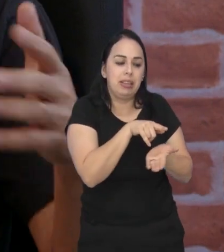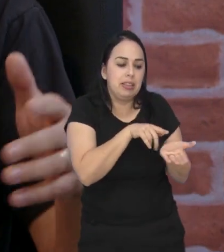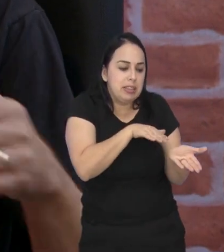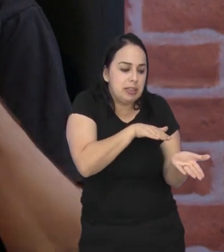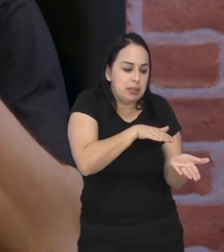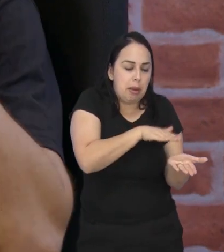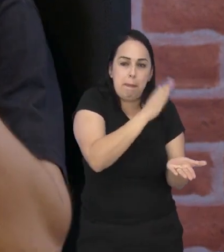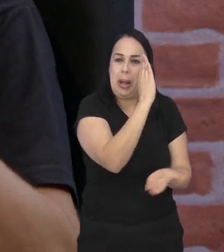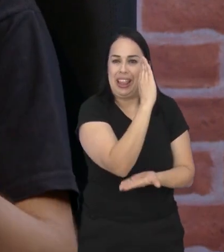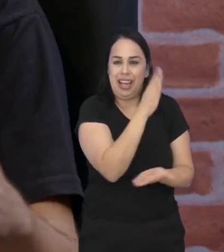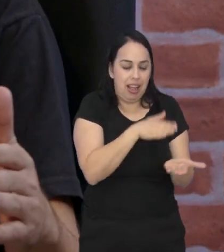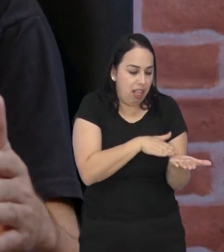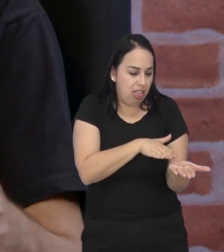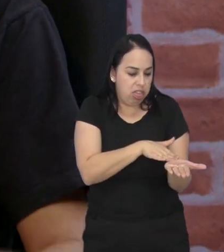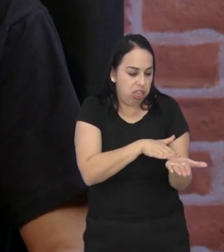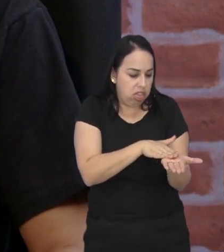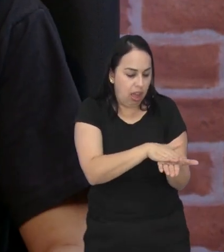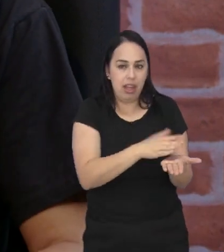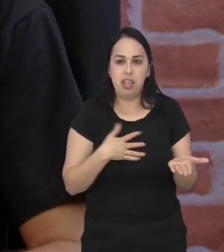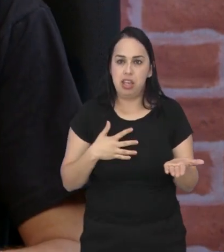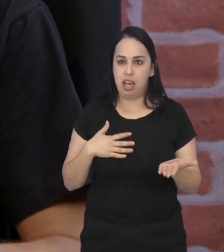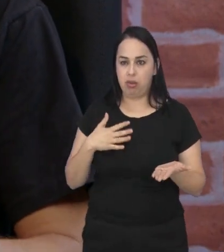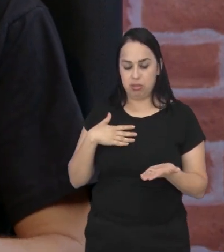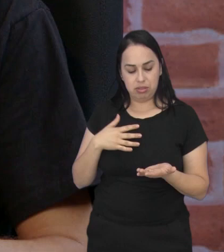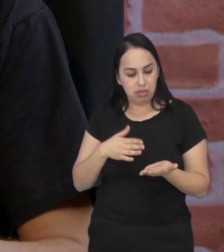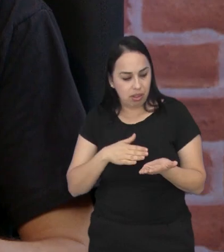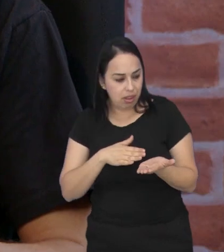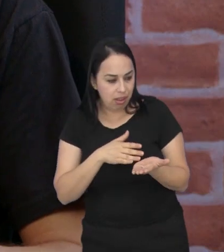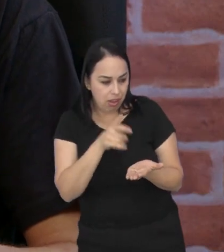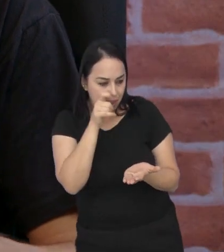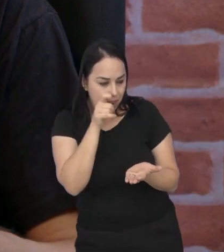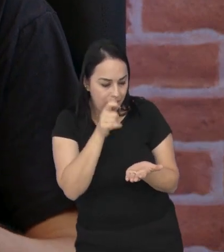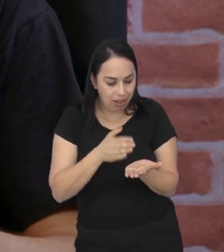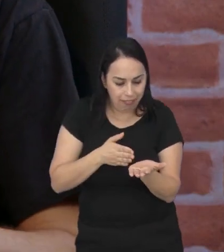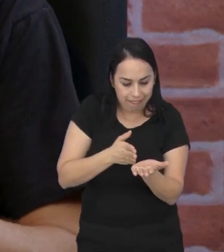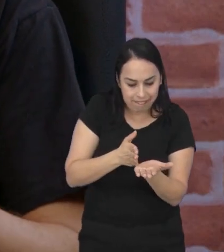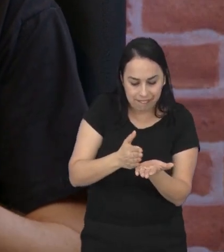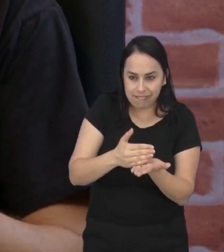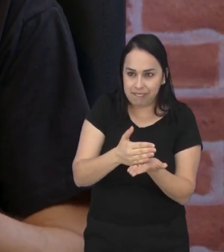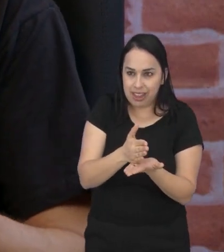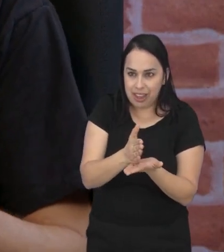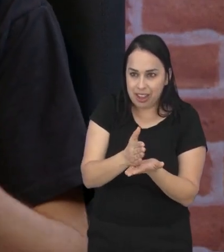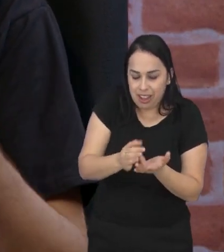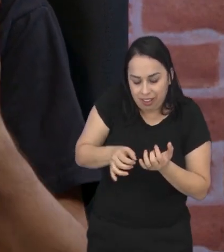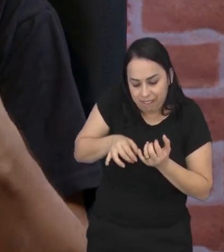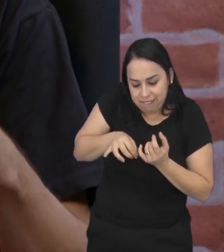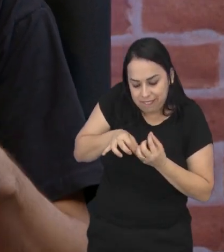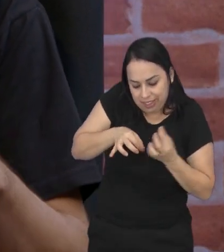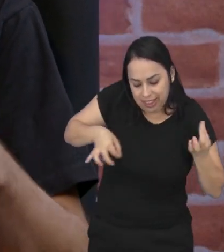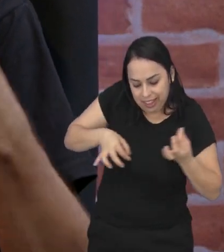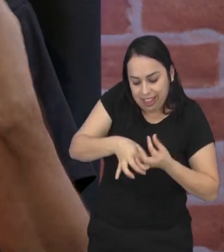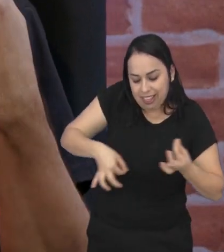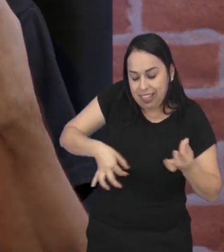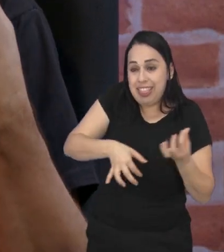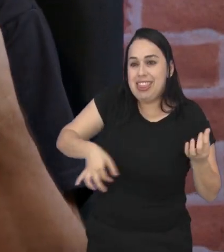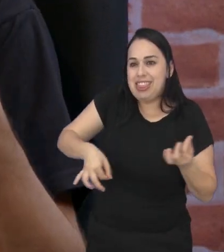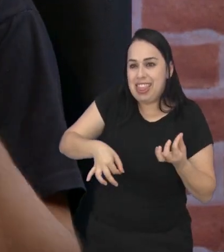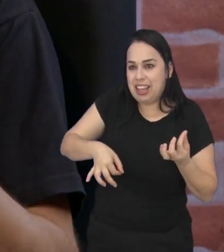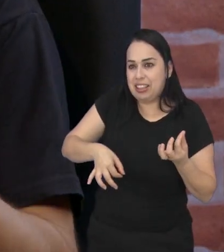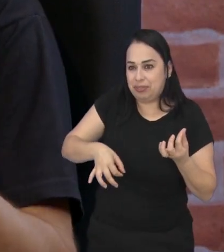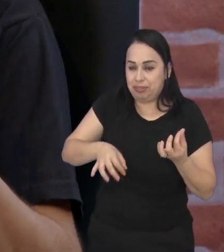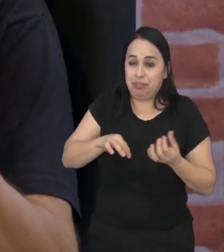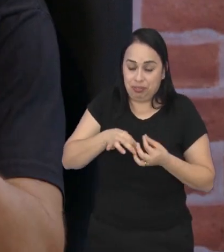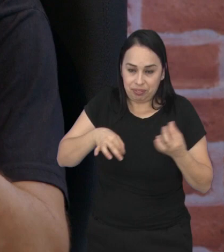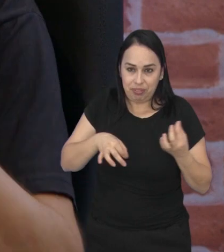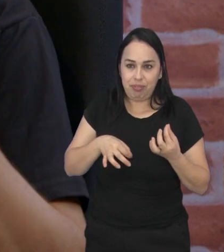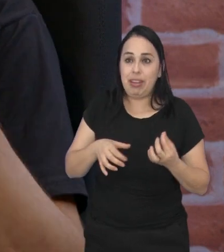estava fazendo umas obras em casa e tinha umas pedacinhos de madeira, comecei a recortar com as coisas lá, lima, serrote, fiz um violãozinho com corda de nylon,